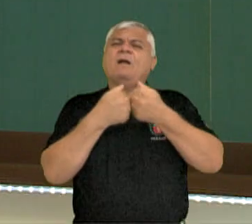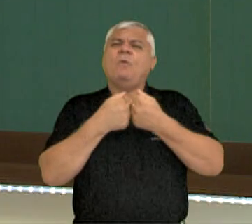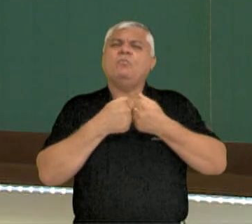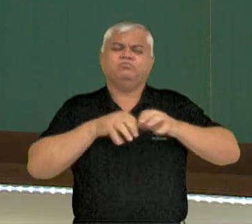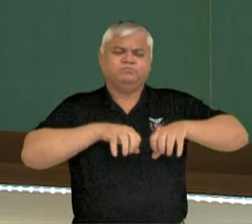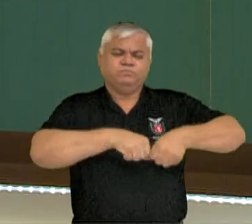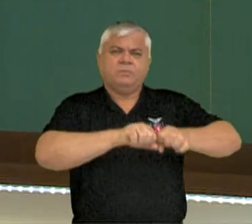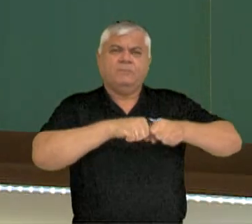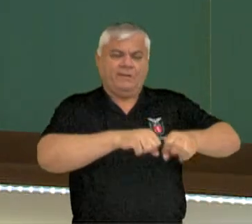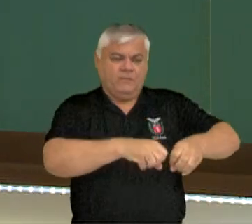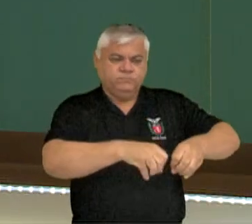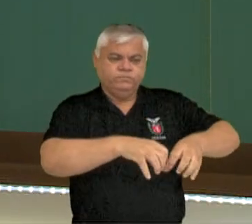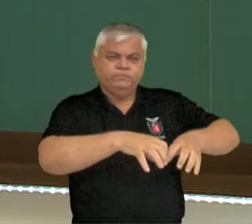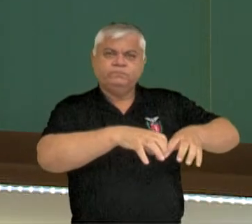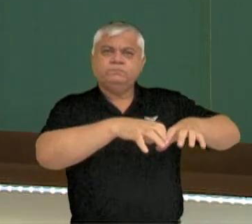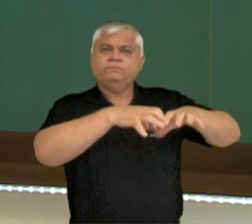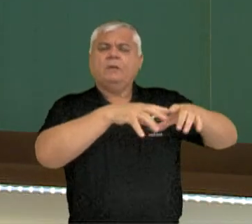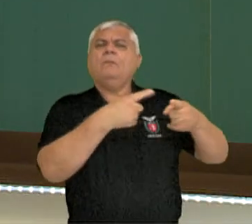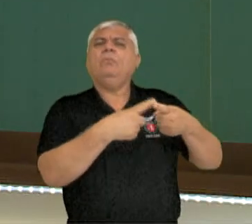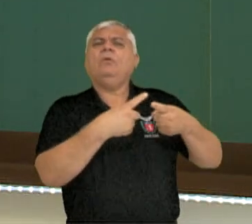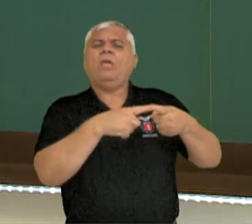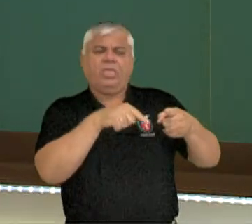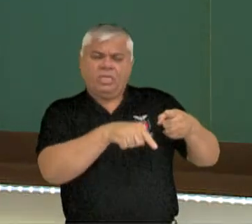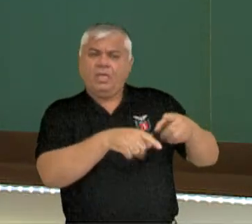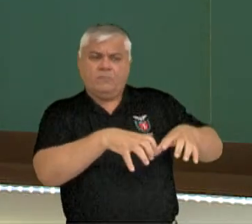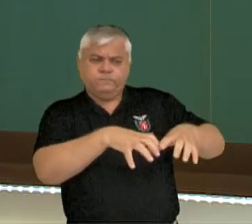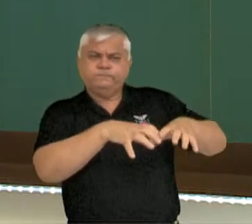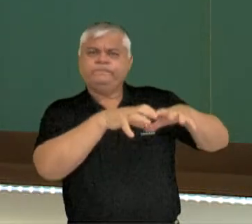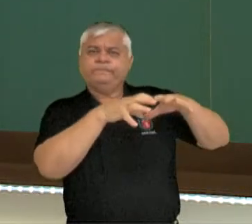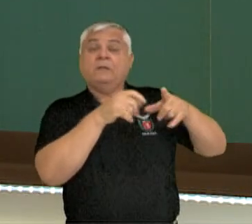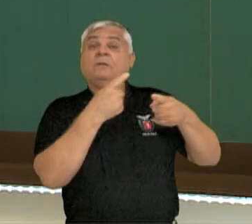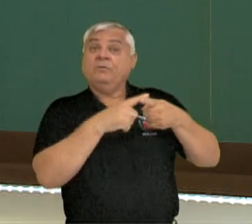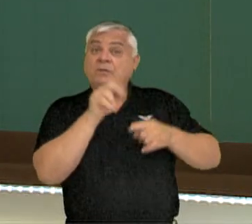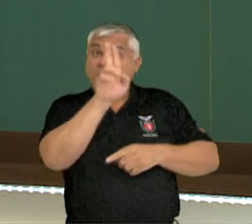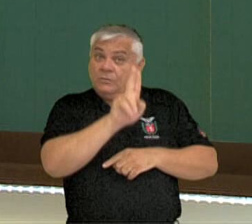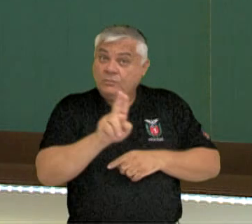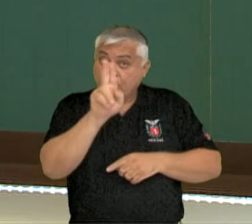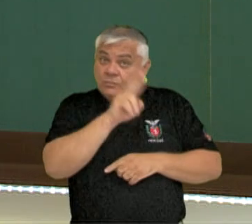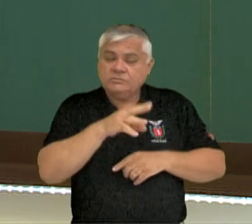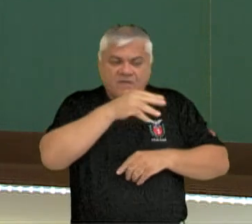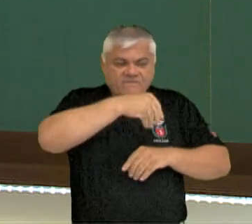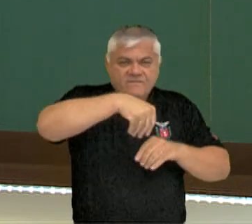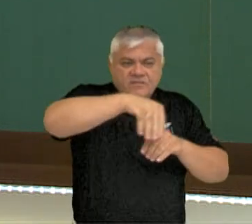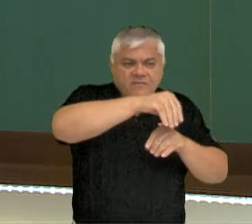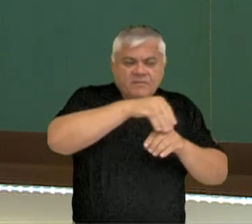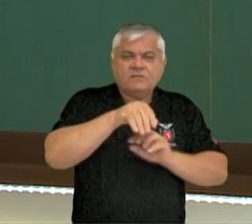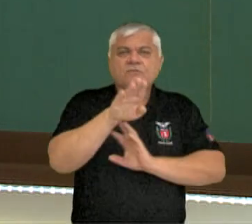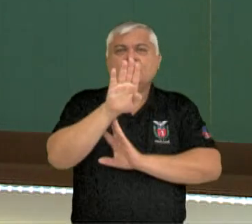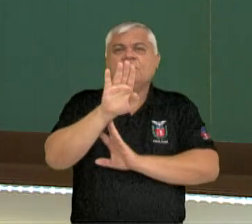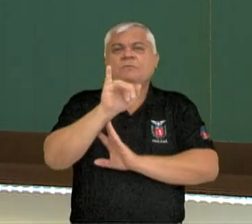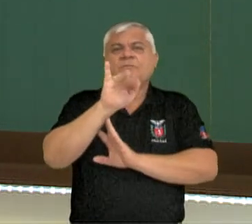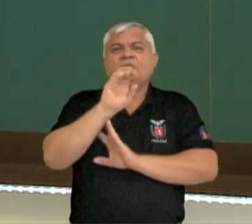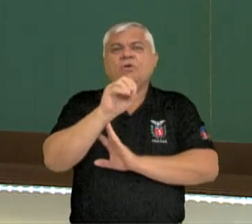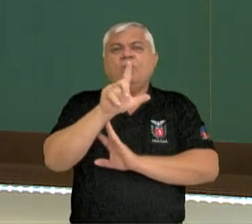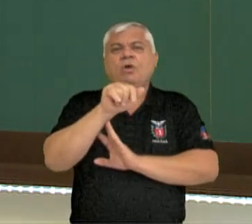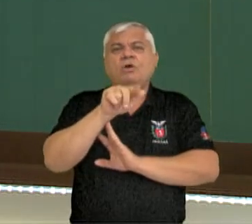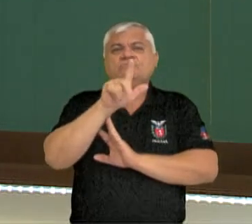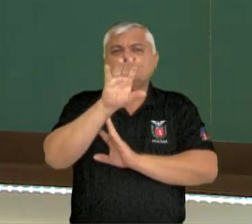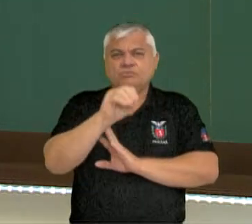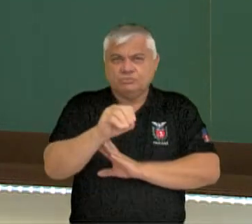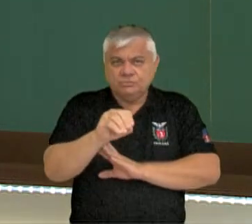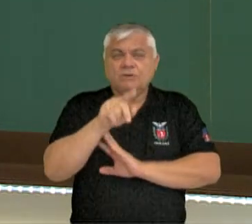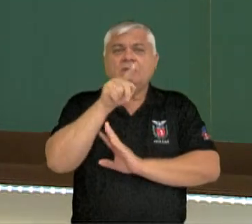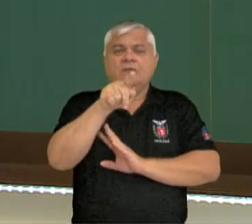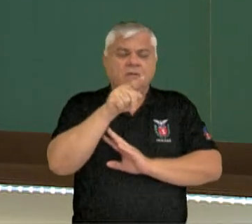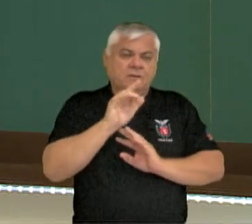cresce, né? Então, a massa de pão ela cresce porque é utilizado um fermento biológico, diferente do fermento químico. O